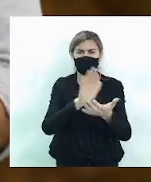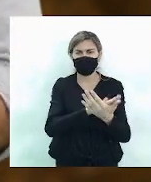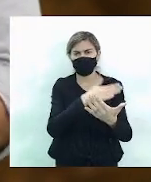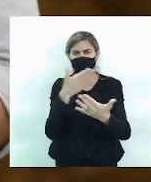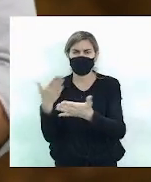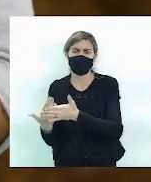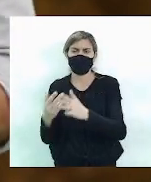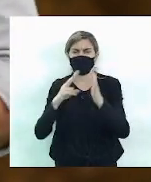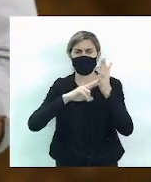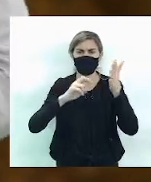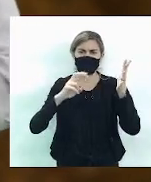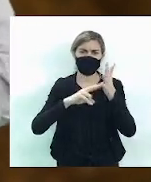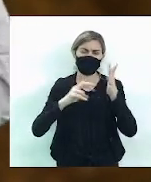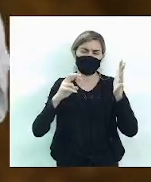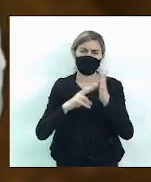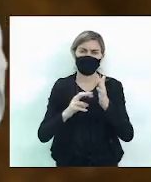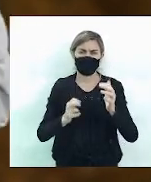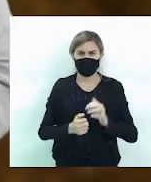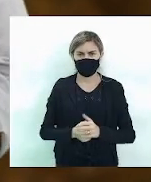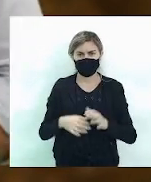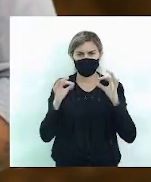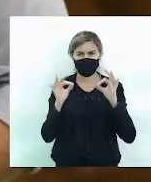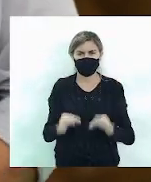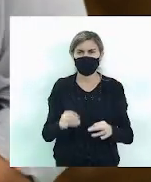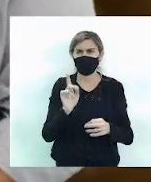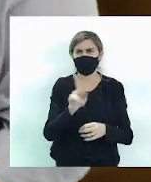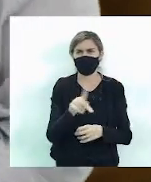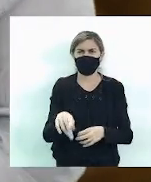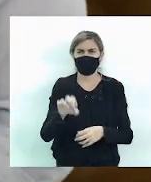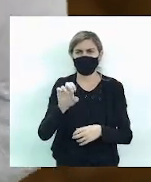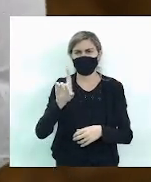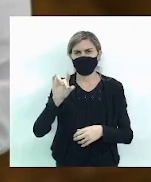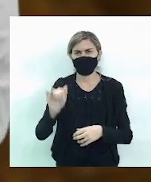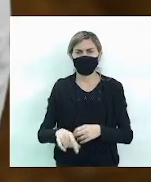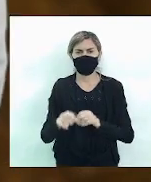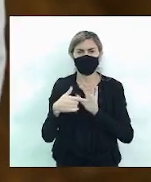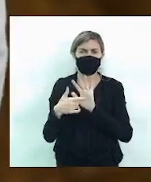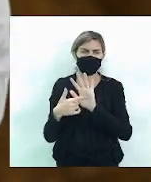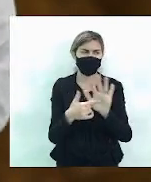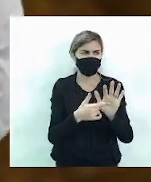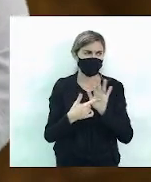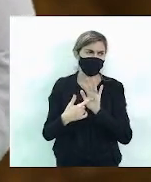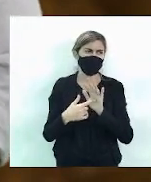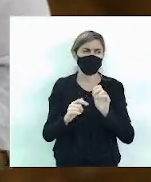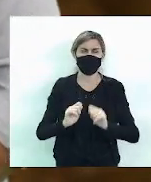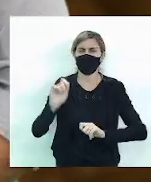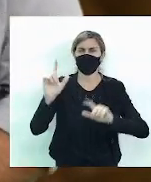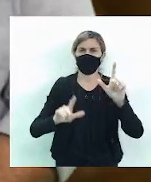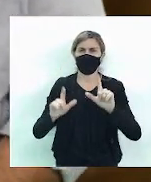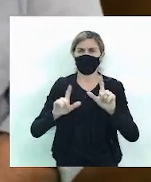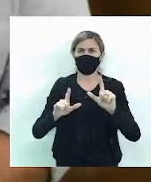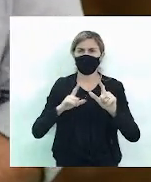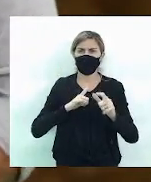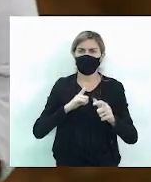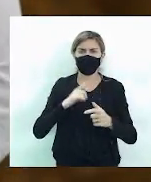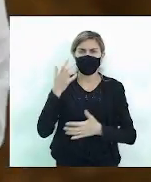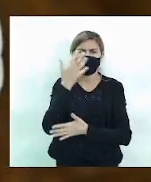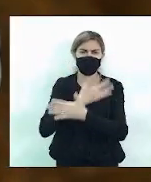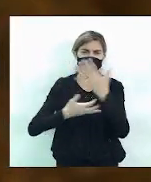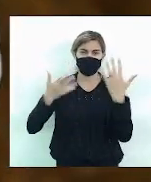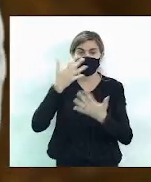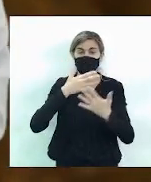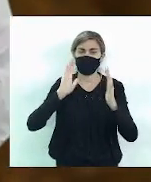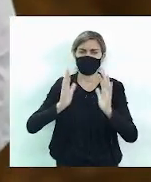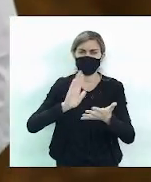daqueles vocábulos ali. Não é isso, professor? Com certeza. Ô, professor Eduardo, você apresentando aqui, na tela nós temos vários cantores que